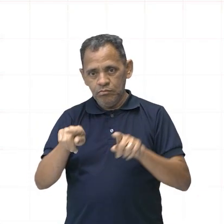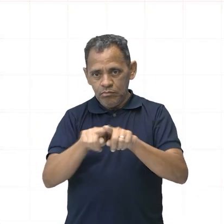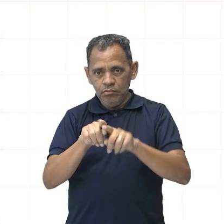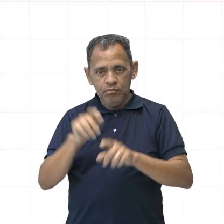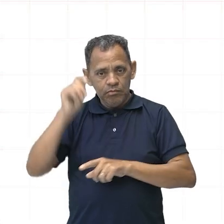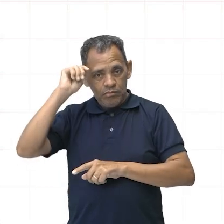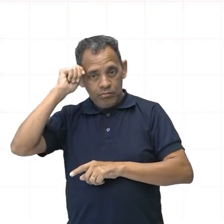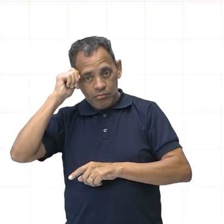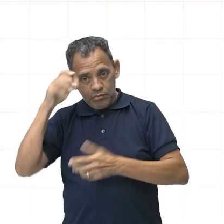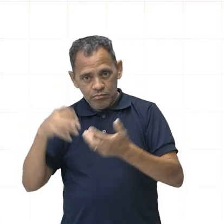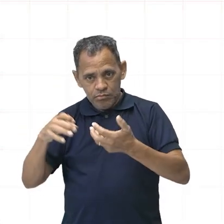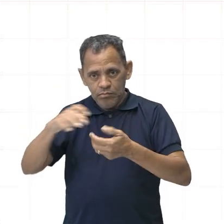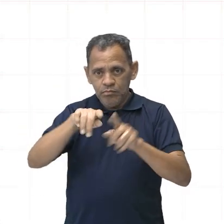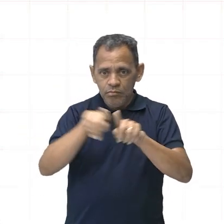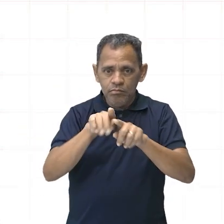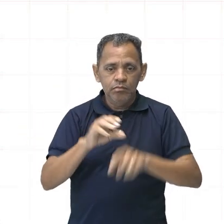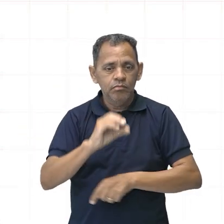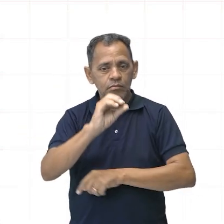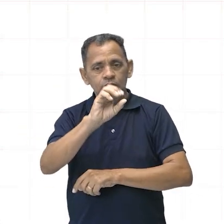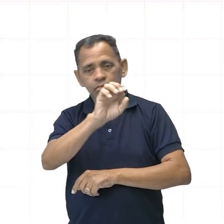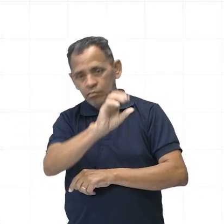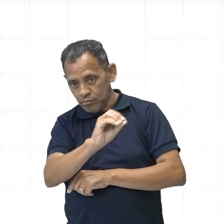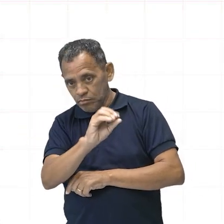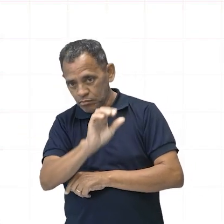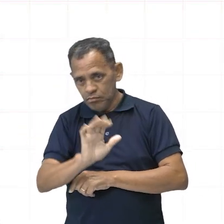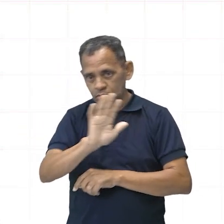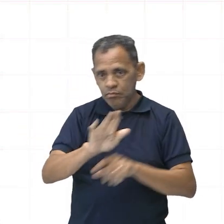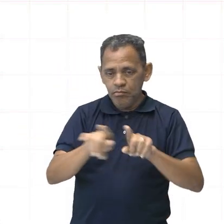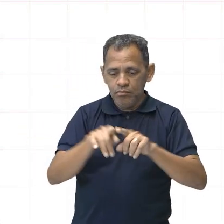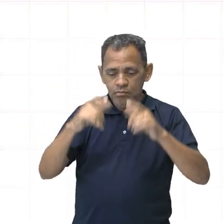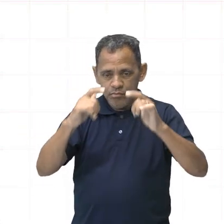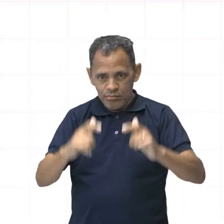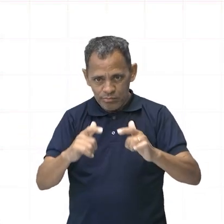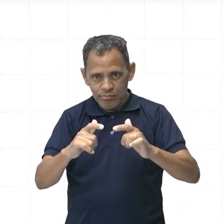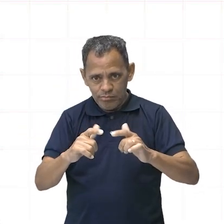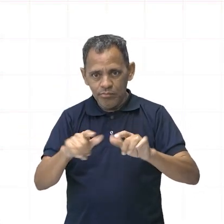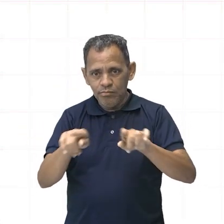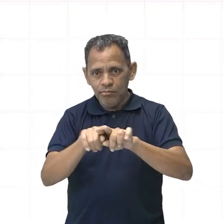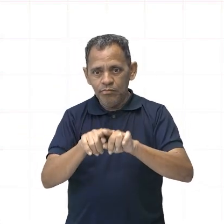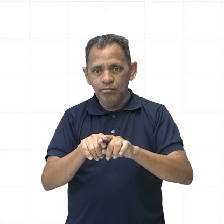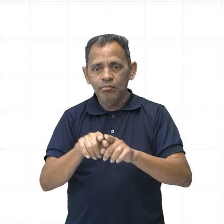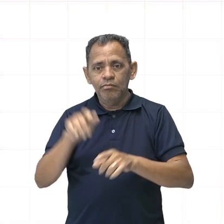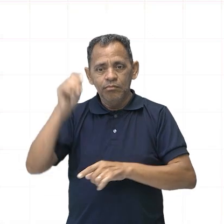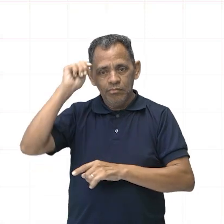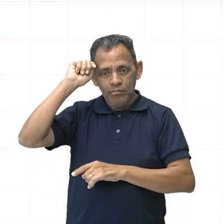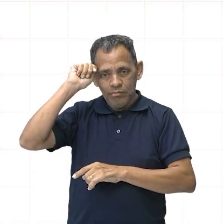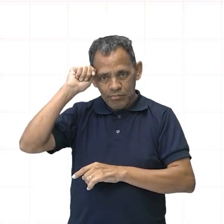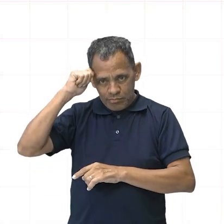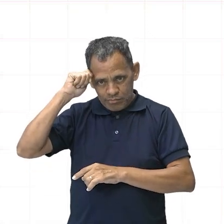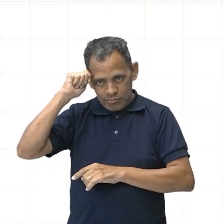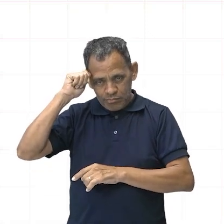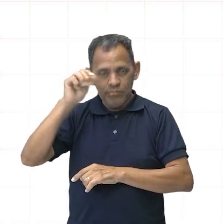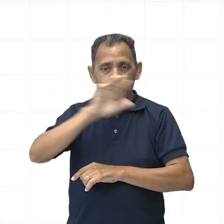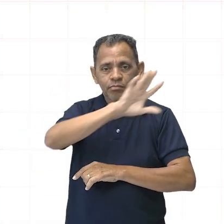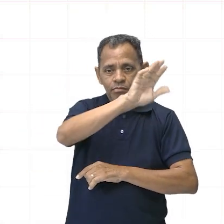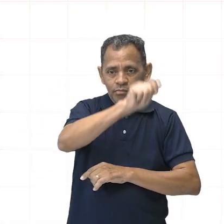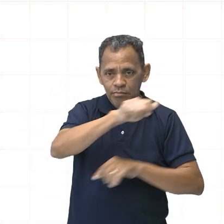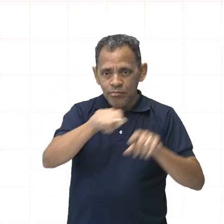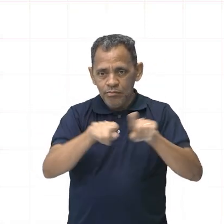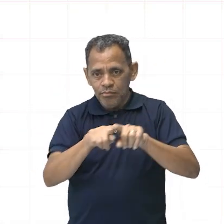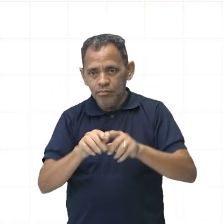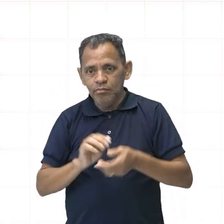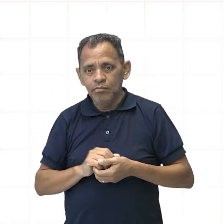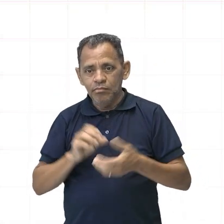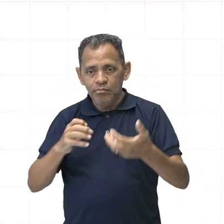acaba realmente sendo o centro. Então, a sua localização, gente, que vai estar entre a África, a Ásia, né, fez da região europeia um